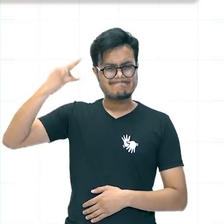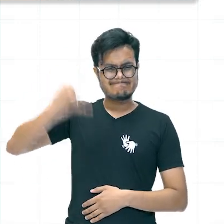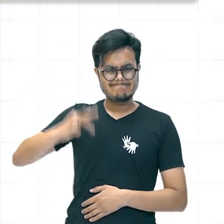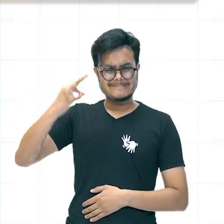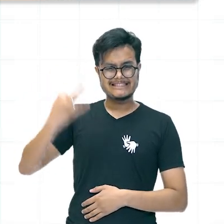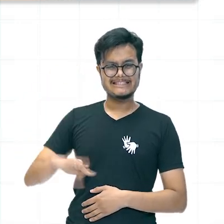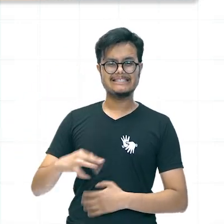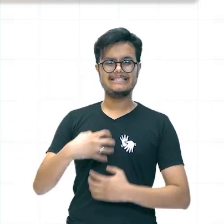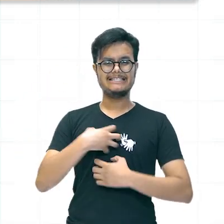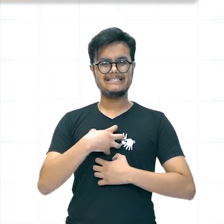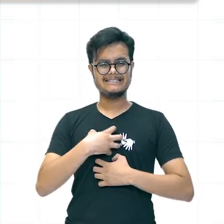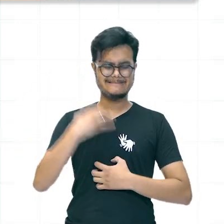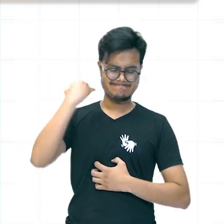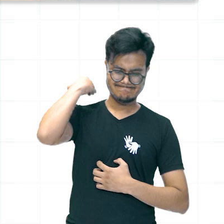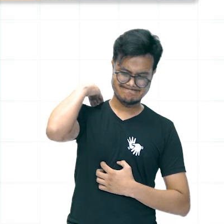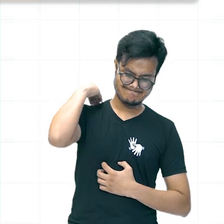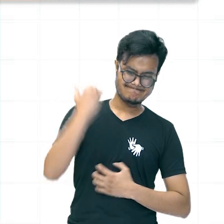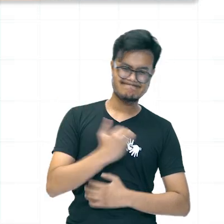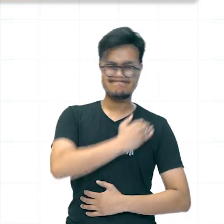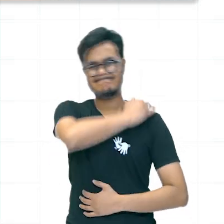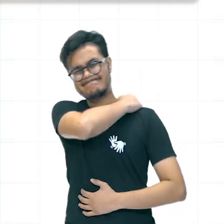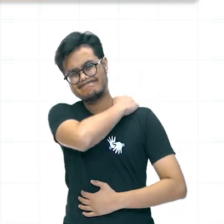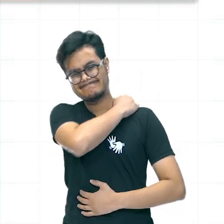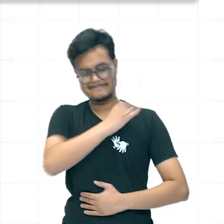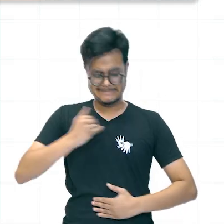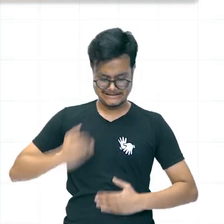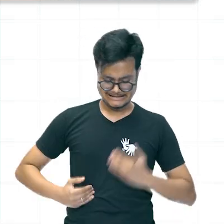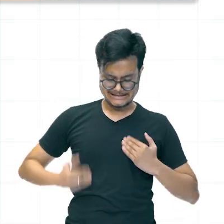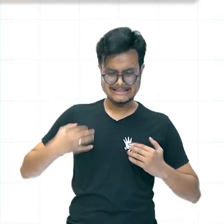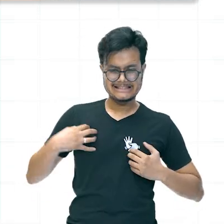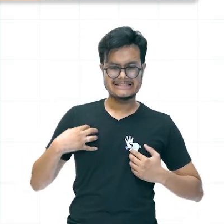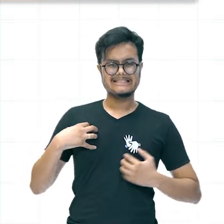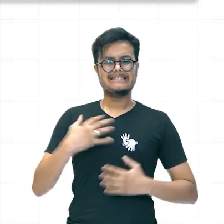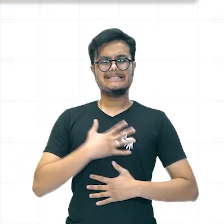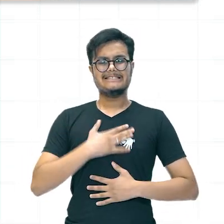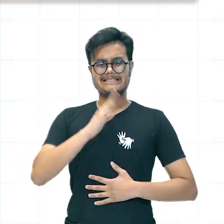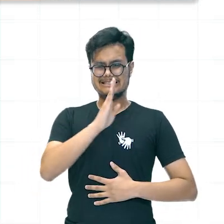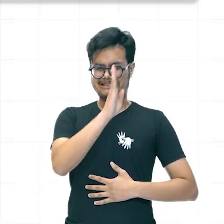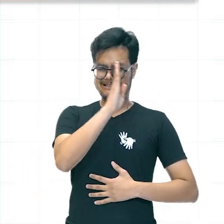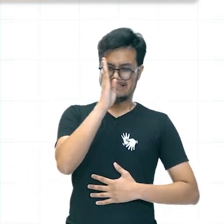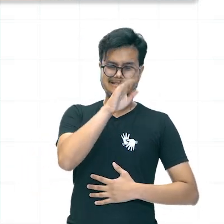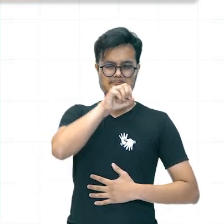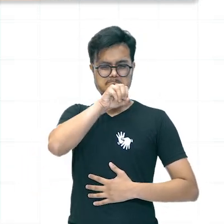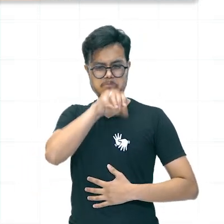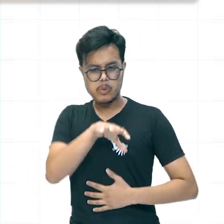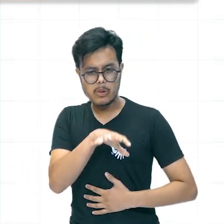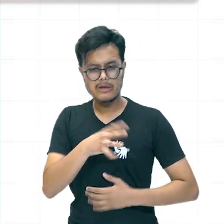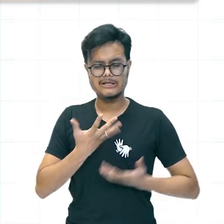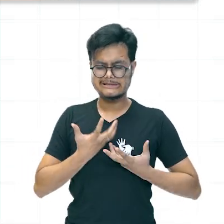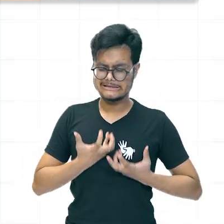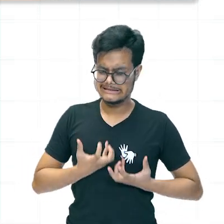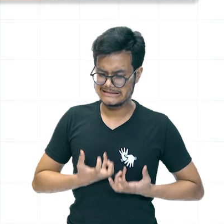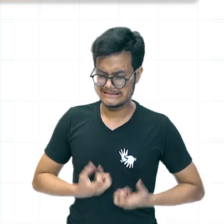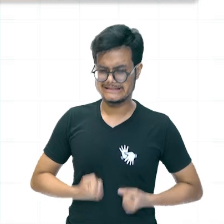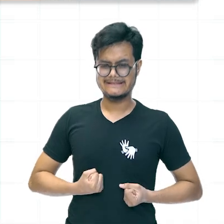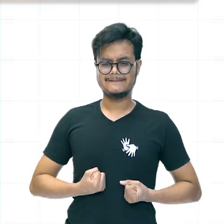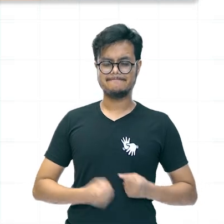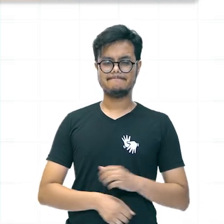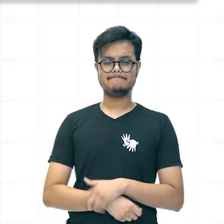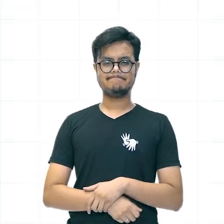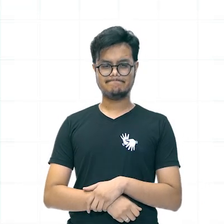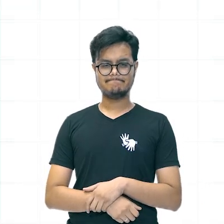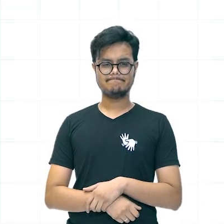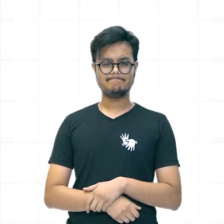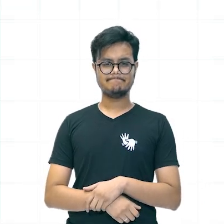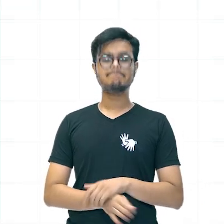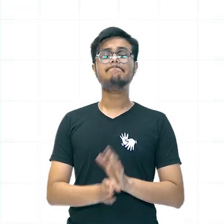cabeça, intensas, né, dores nas costas, no corpo em geral, náuseas e vômitos e também fadiga e fraqueza. No caso